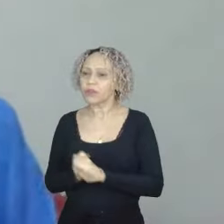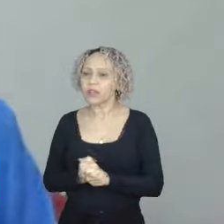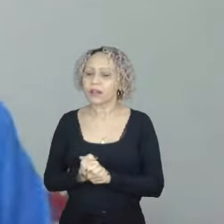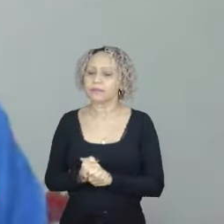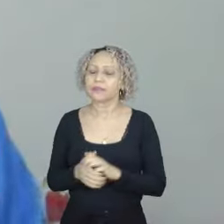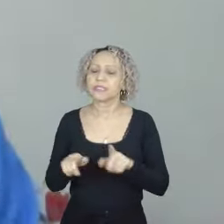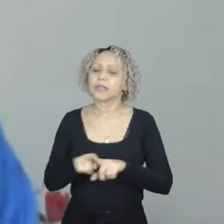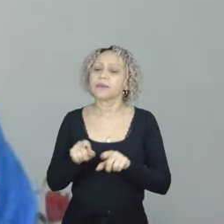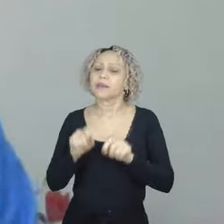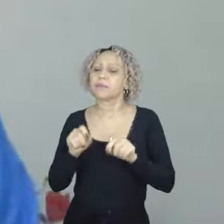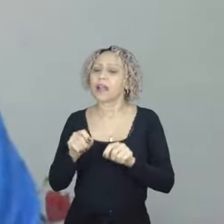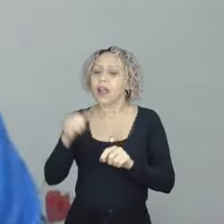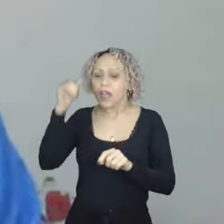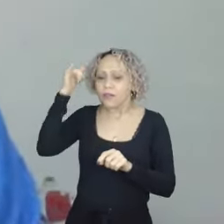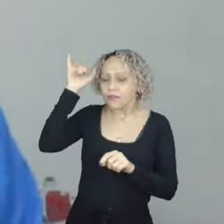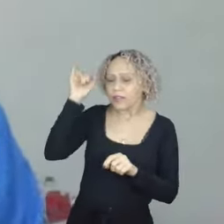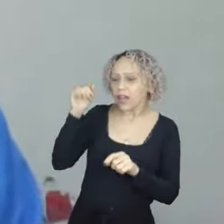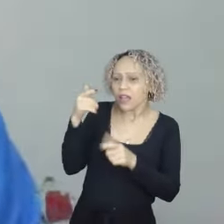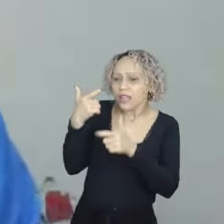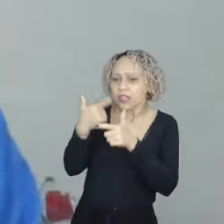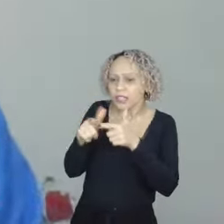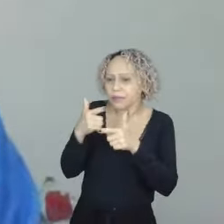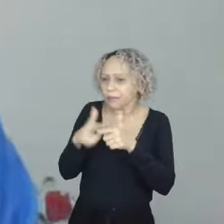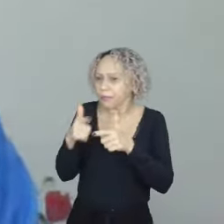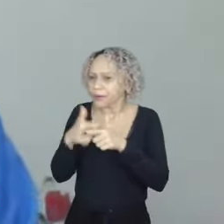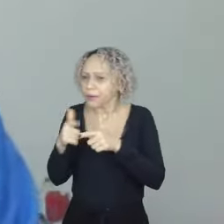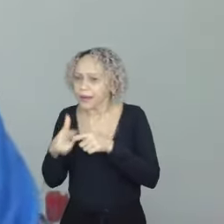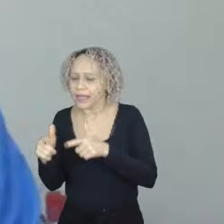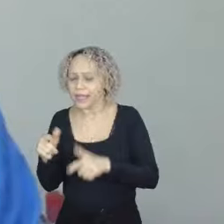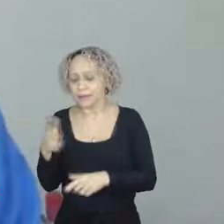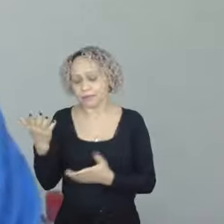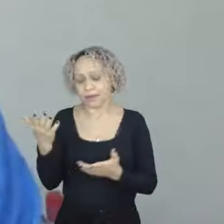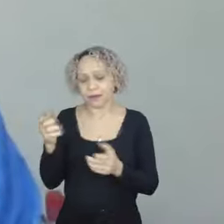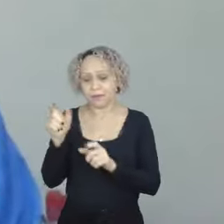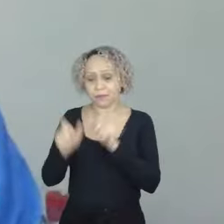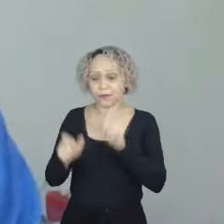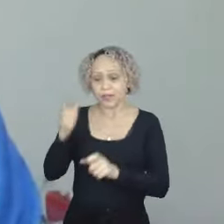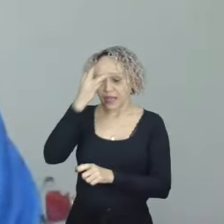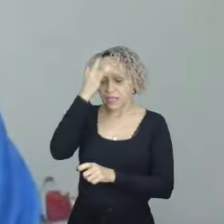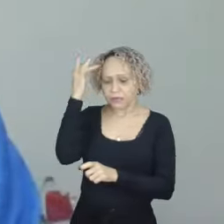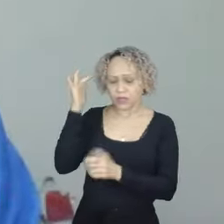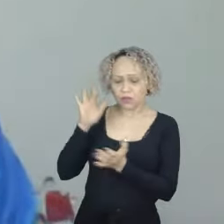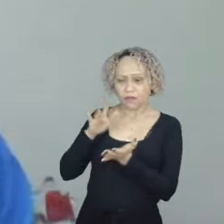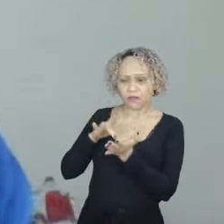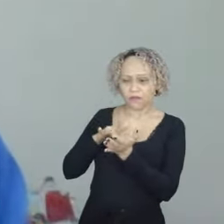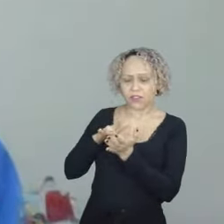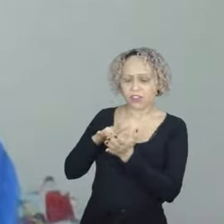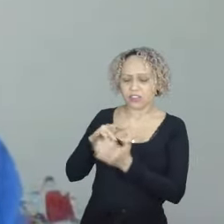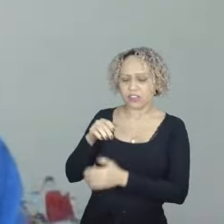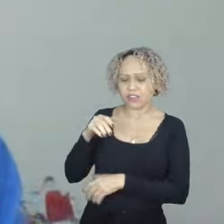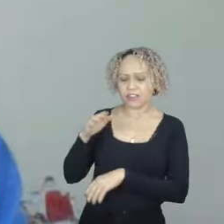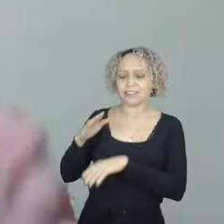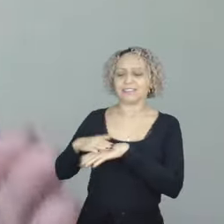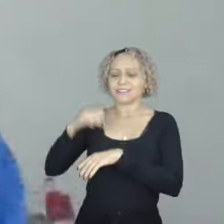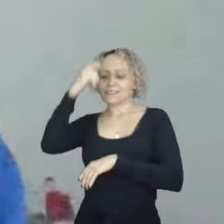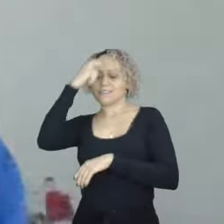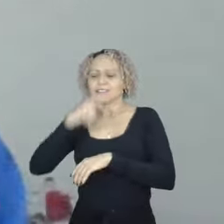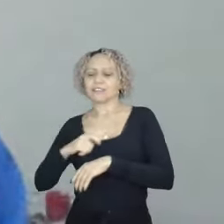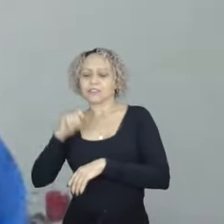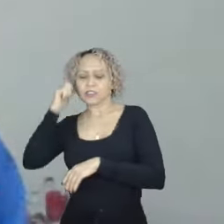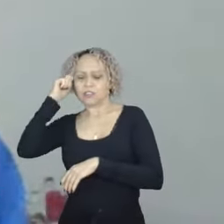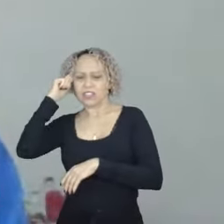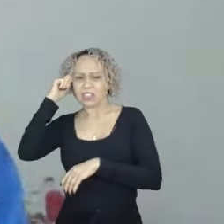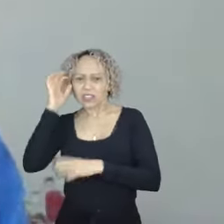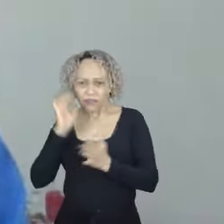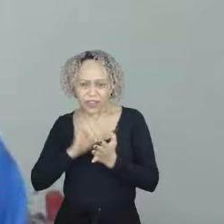sempre aconteceram, às vezes distorções, eu prefiro chamar assim, né, não ocorram internamente, porque isso fere